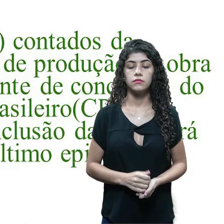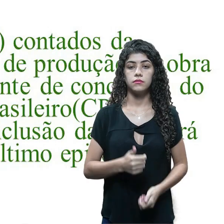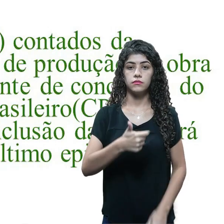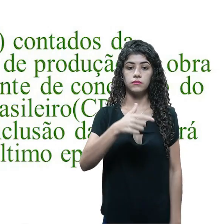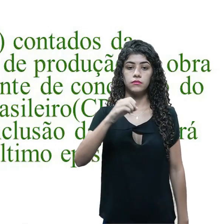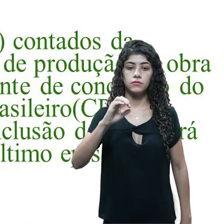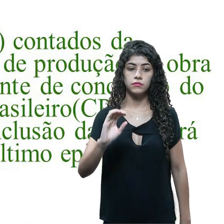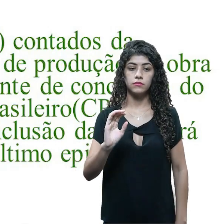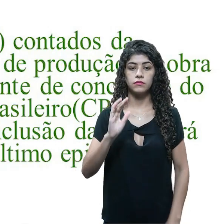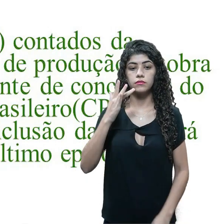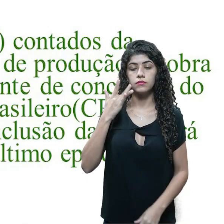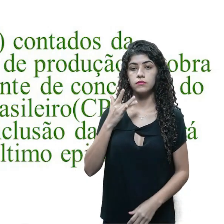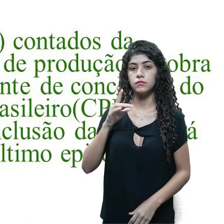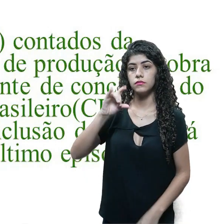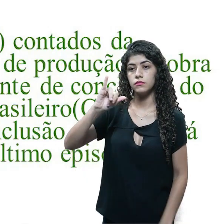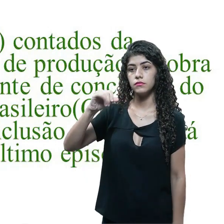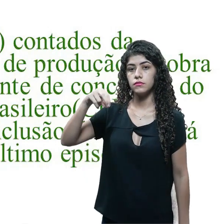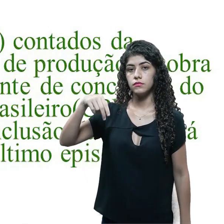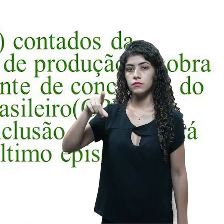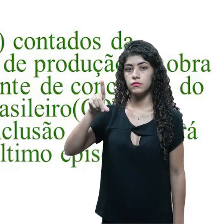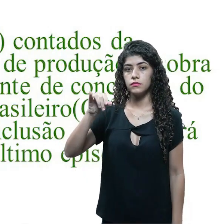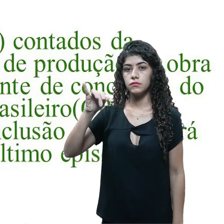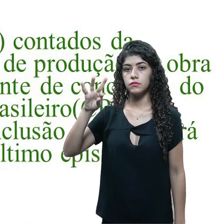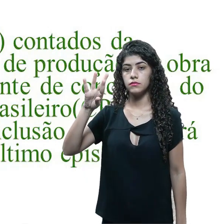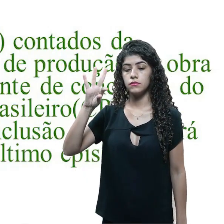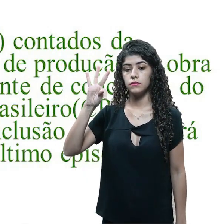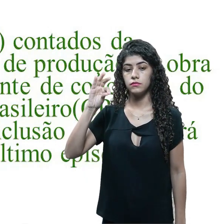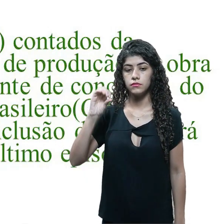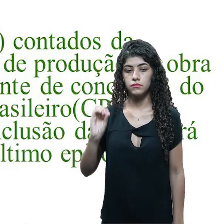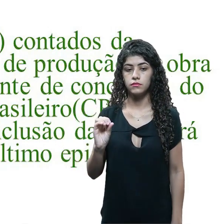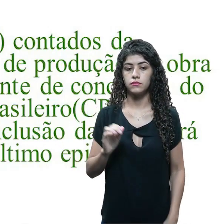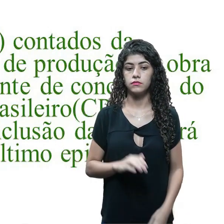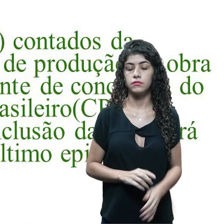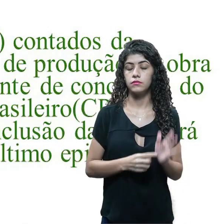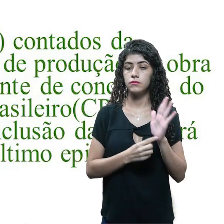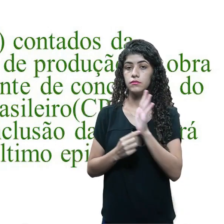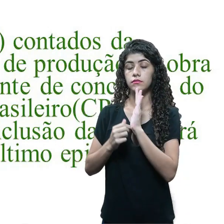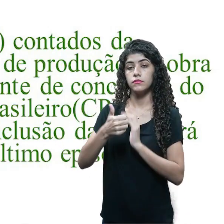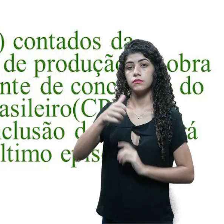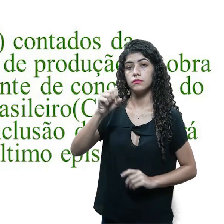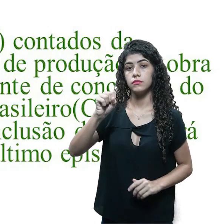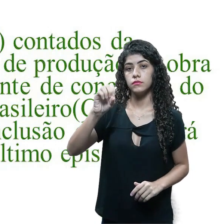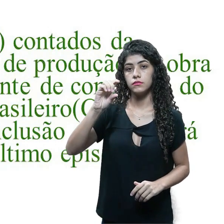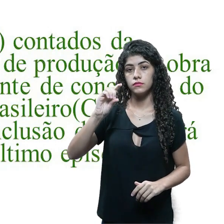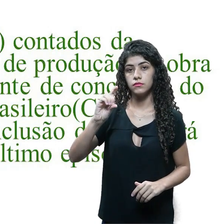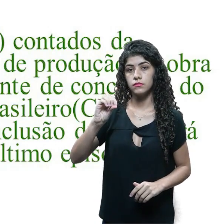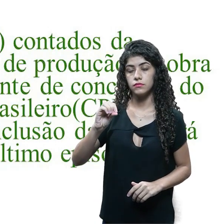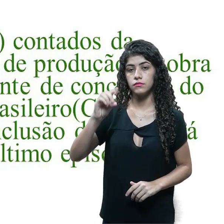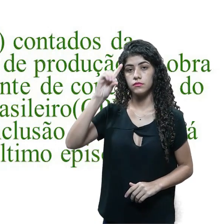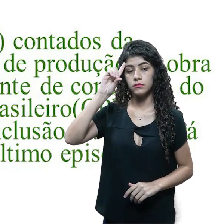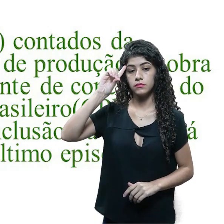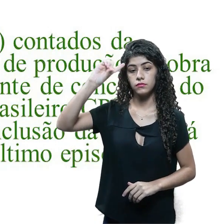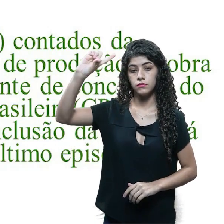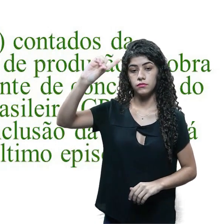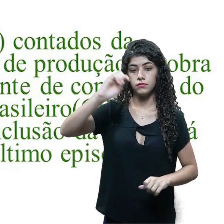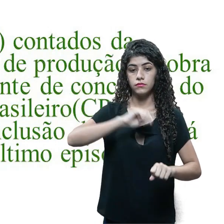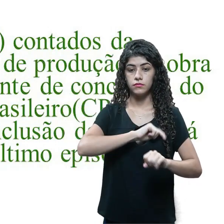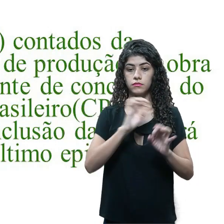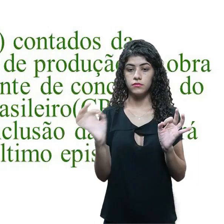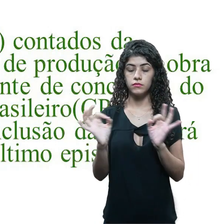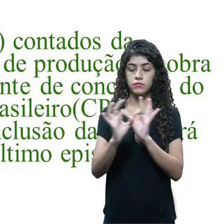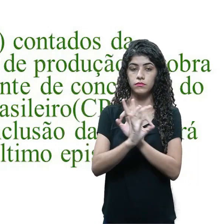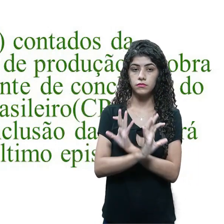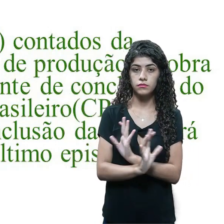saber, recursos de fomento indireto. Apresentação em até 180 dias contados da conclusão